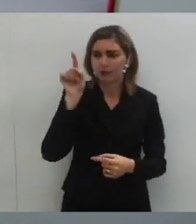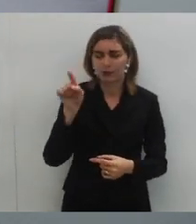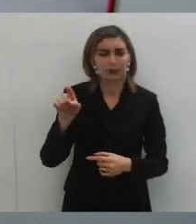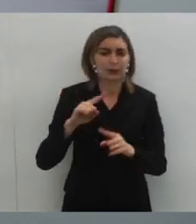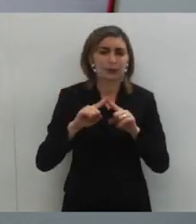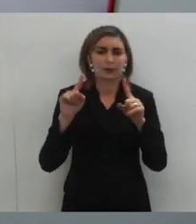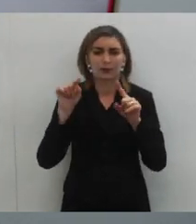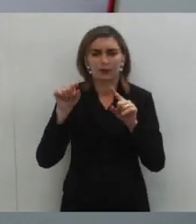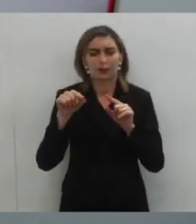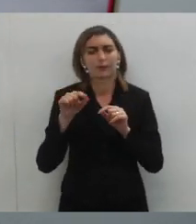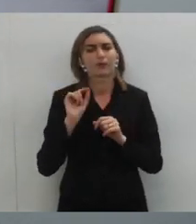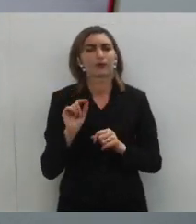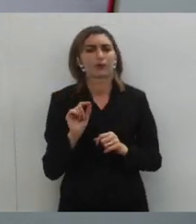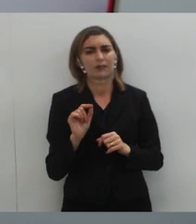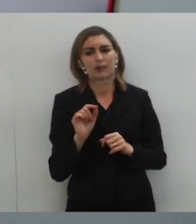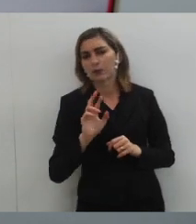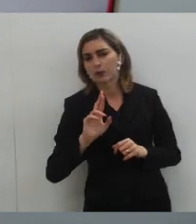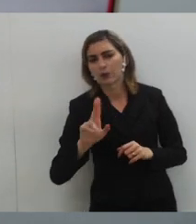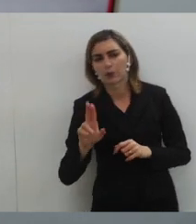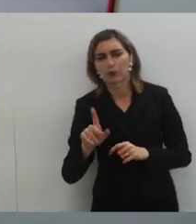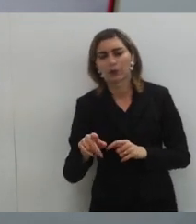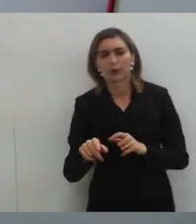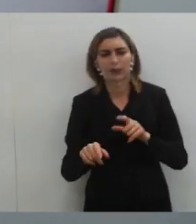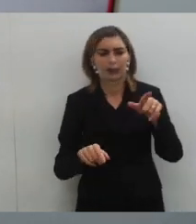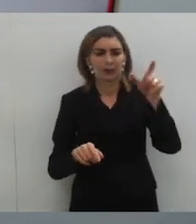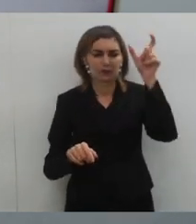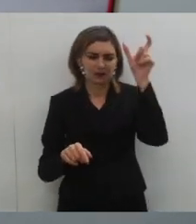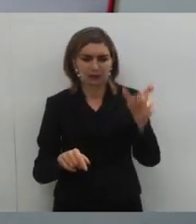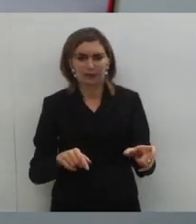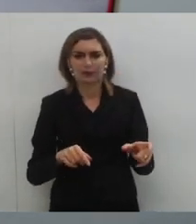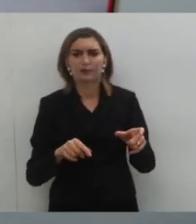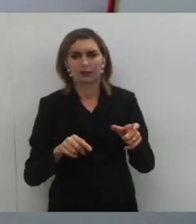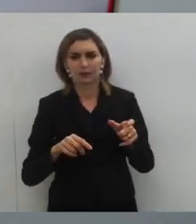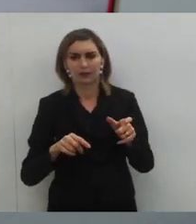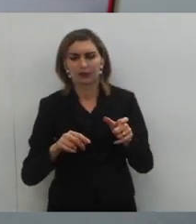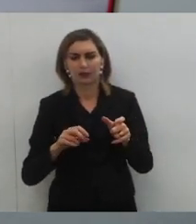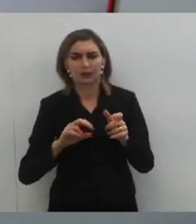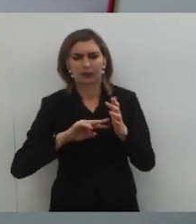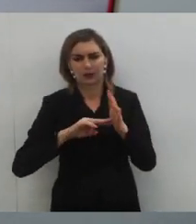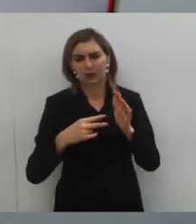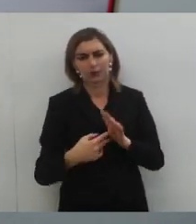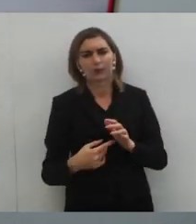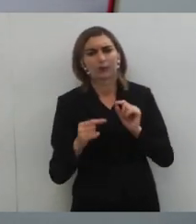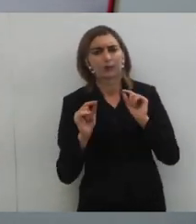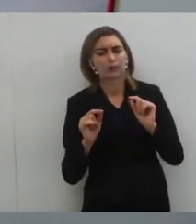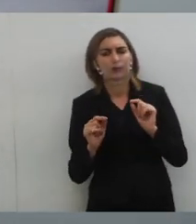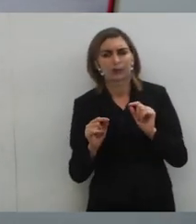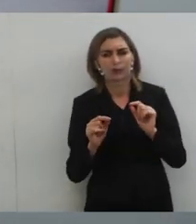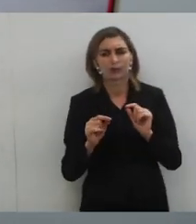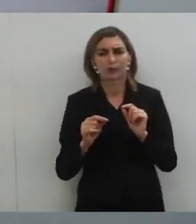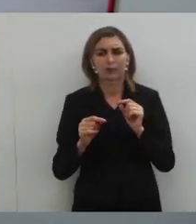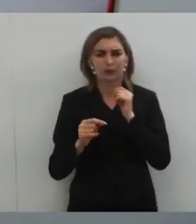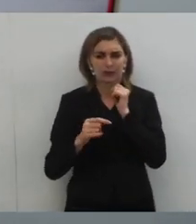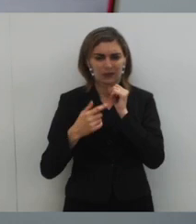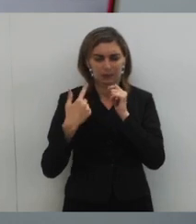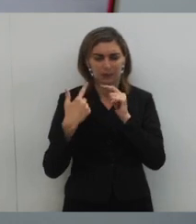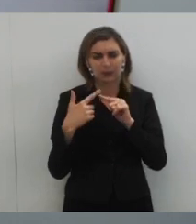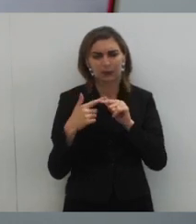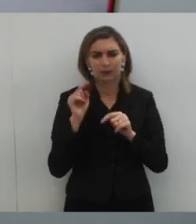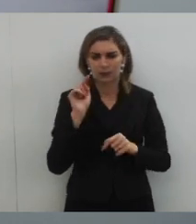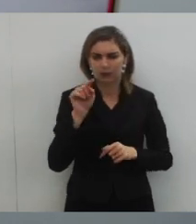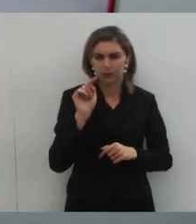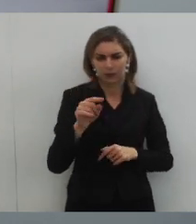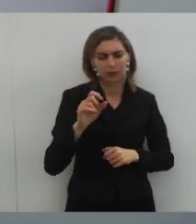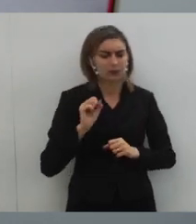aqui o que está em jogo não é o aspecto do sentido. Por que eu estou dizendo isso? Porque você